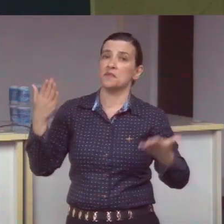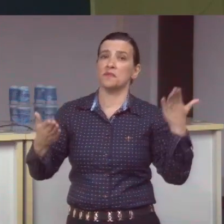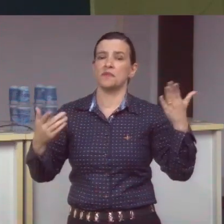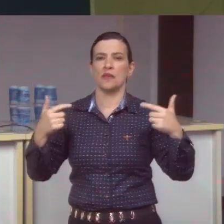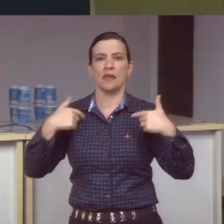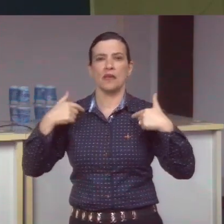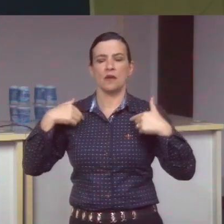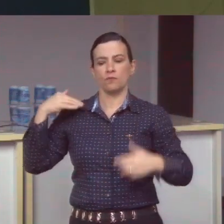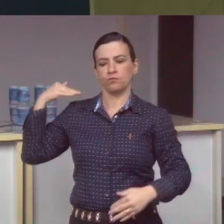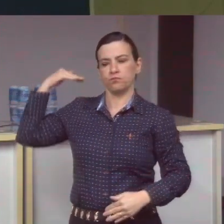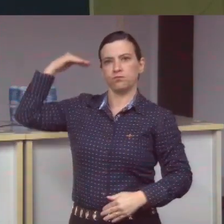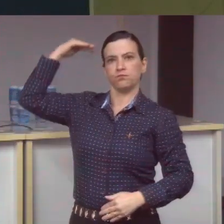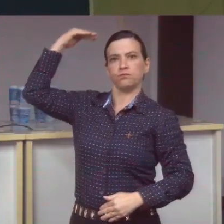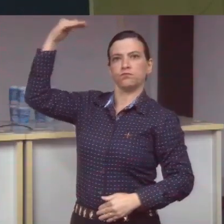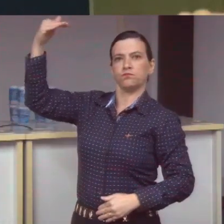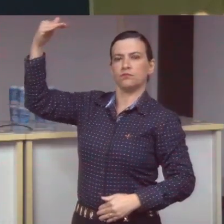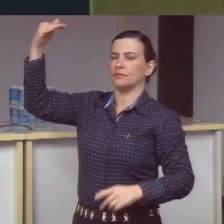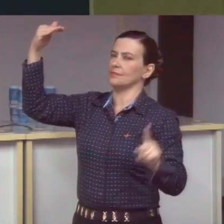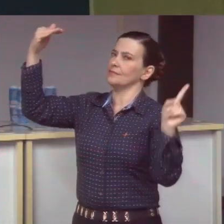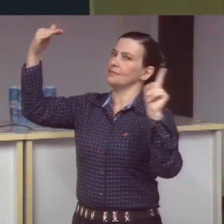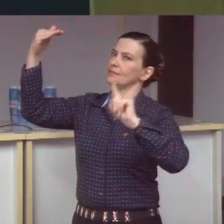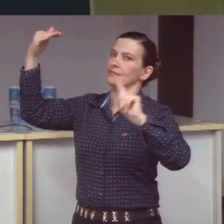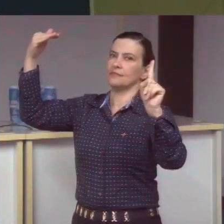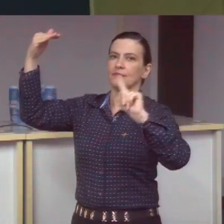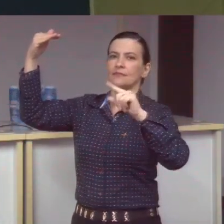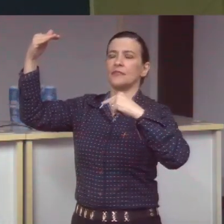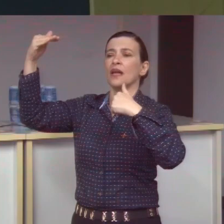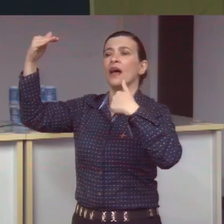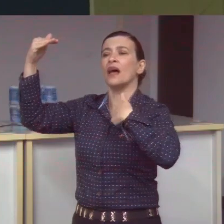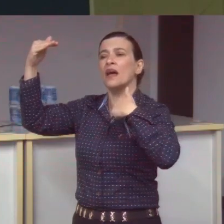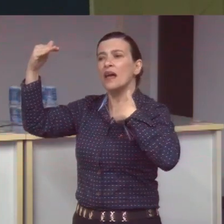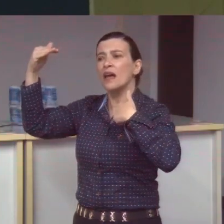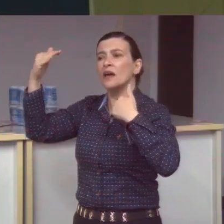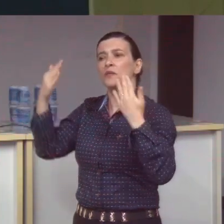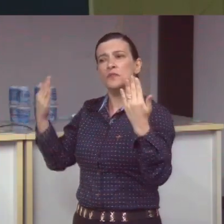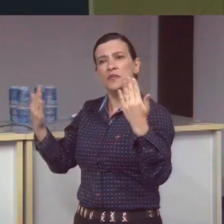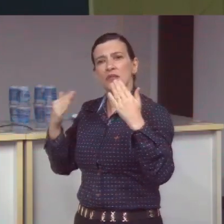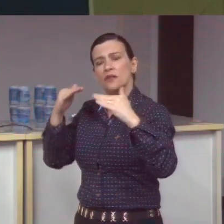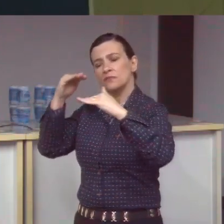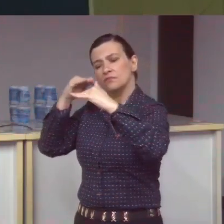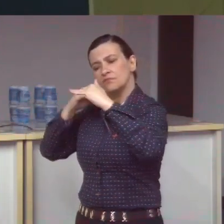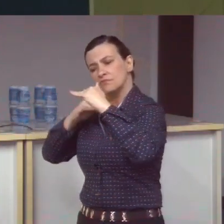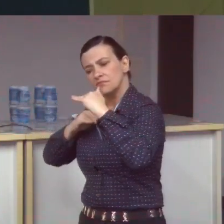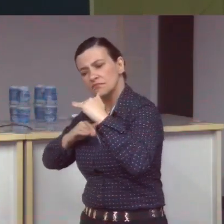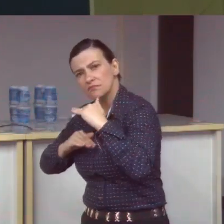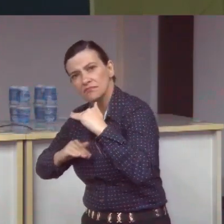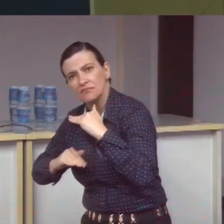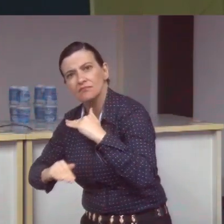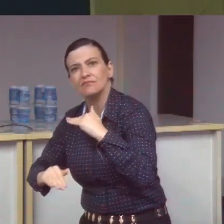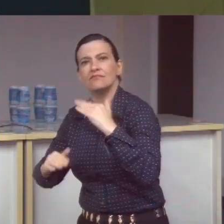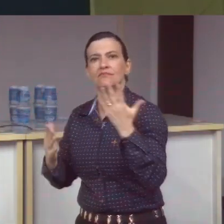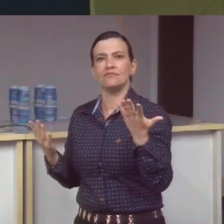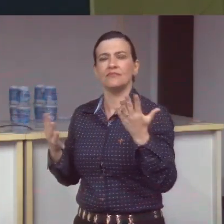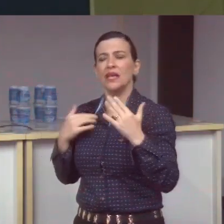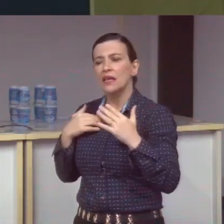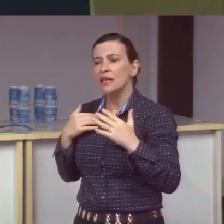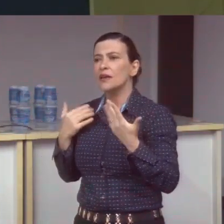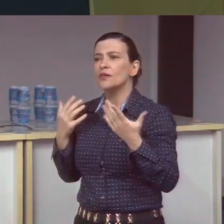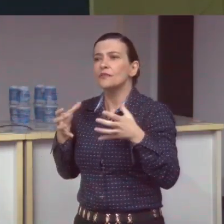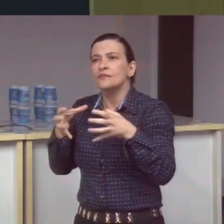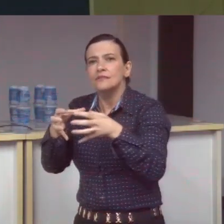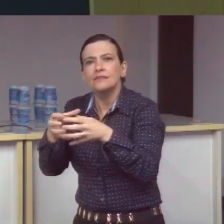topo. Ele está ali para dizer que ele é em menor quantidade. Ele será menos necessário do